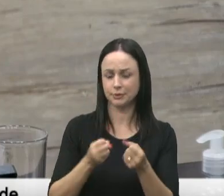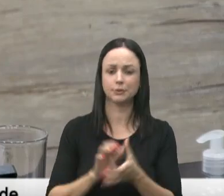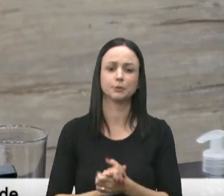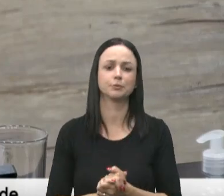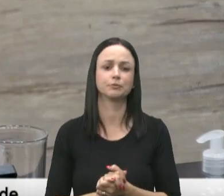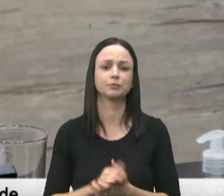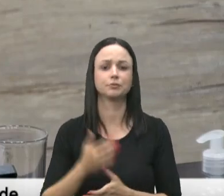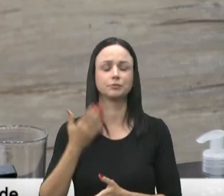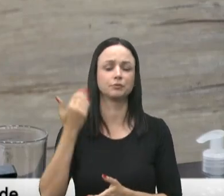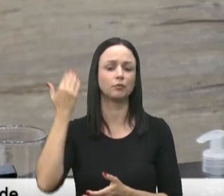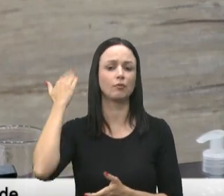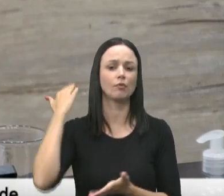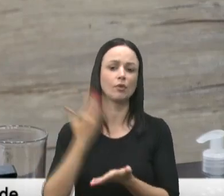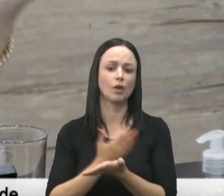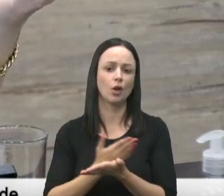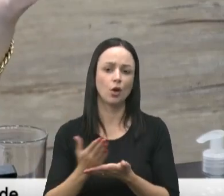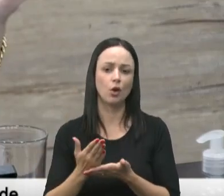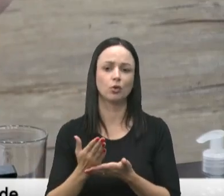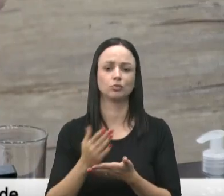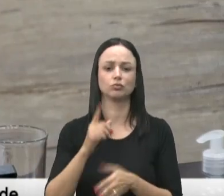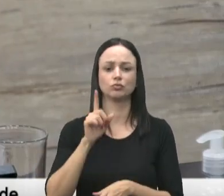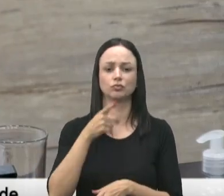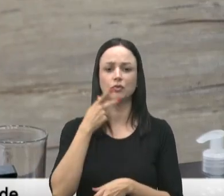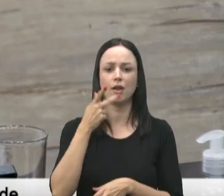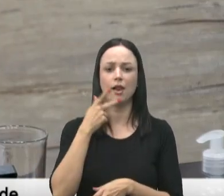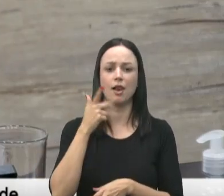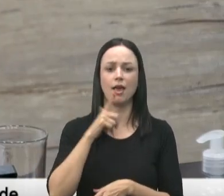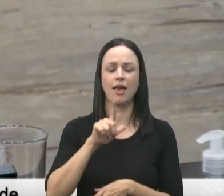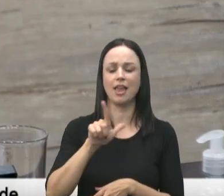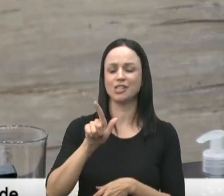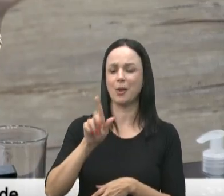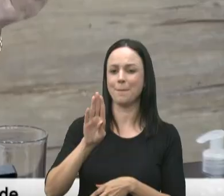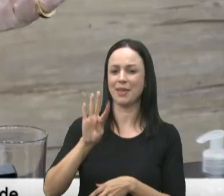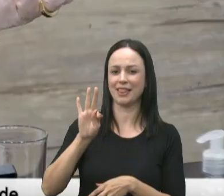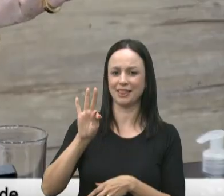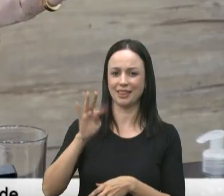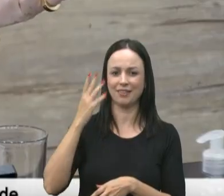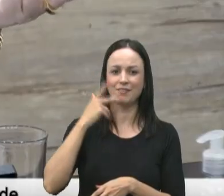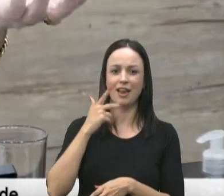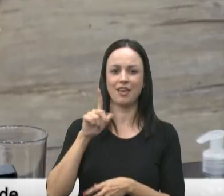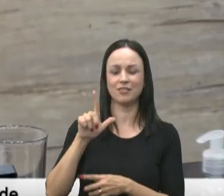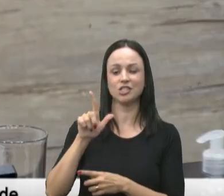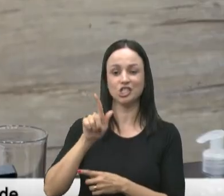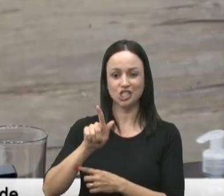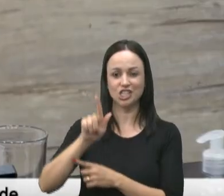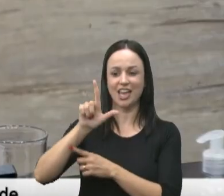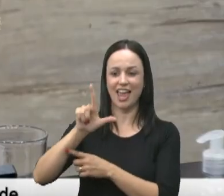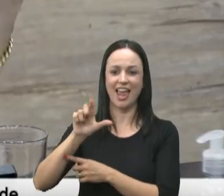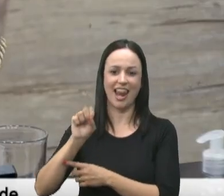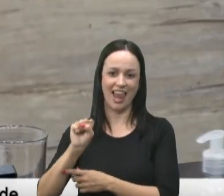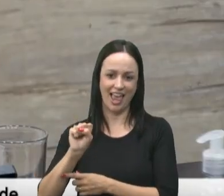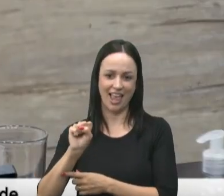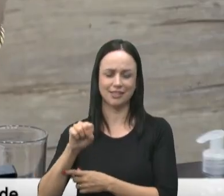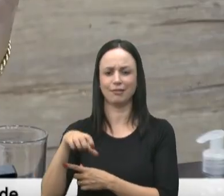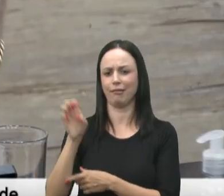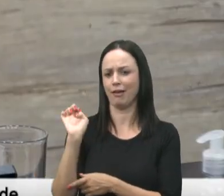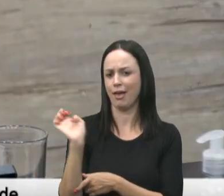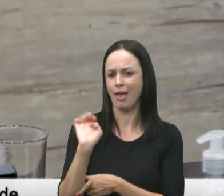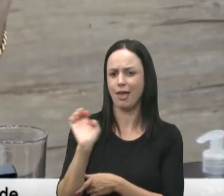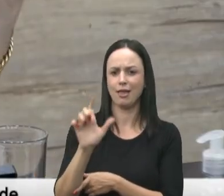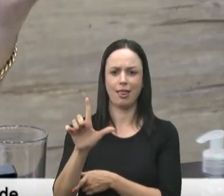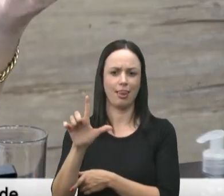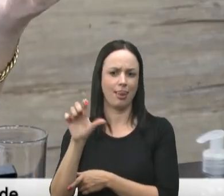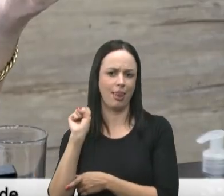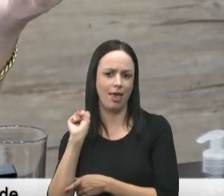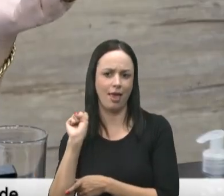falávamos de LGBT, primeiro a gente falava GLS, que era os gays, as lésbicas